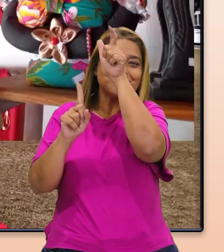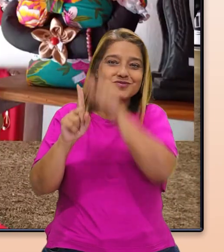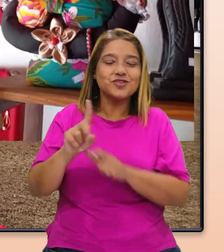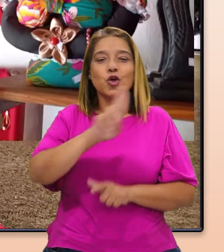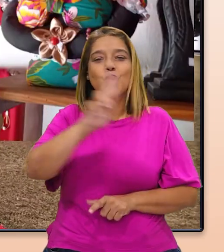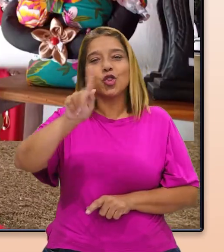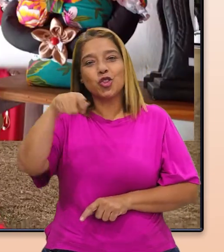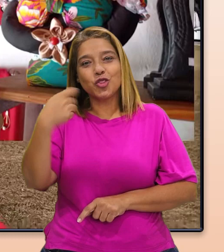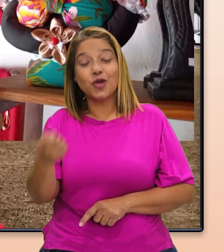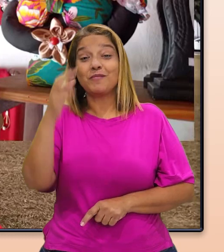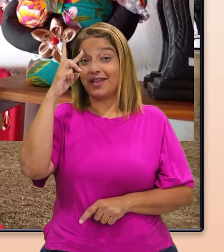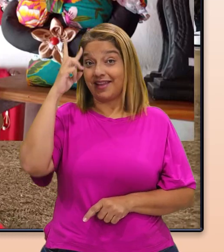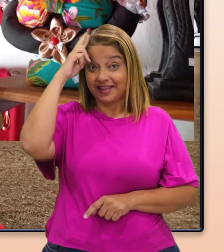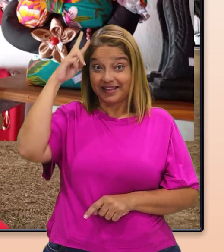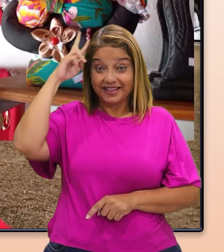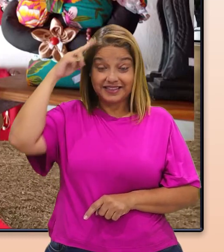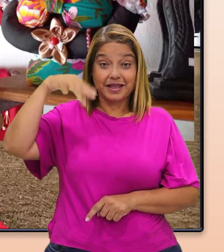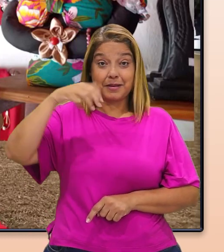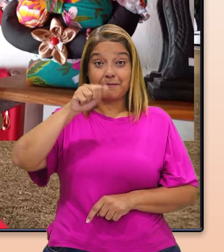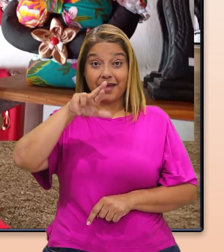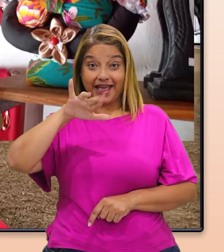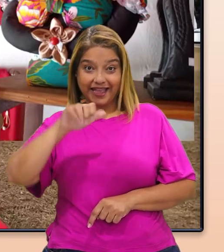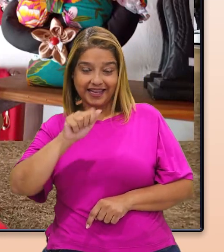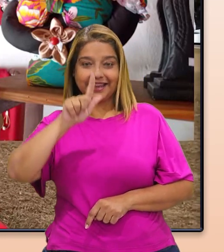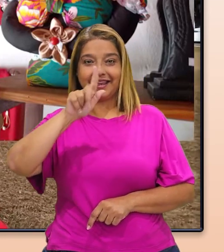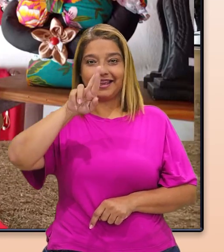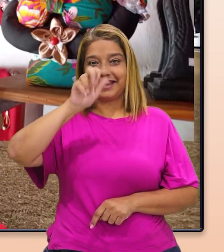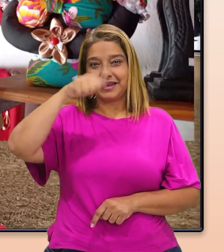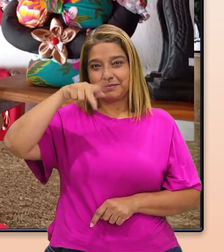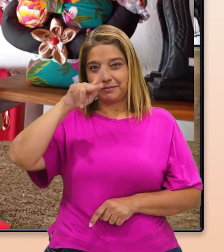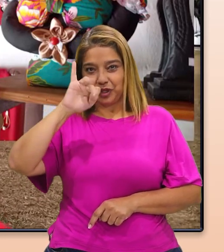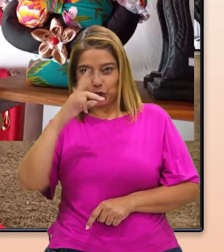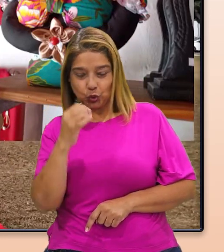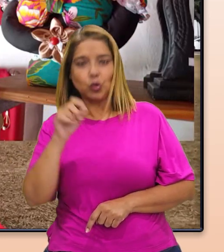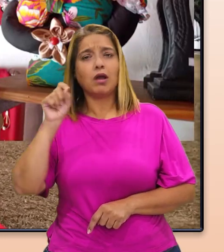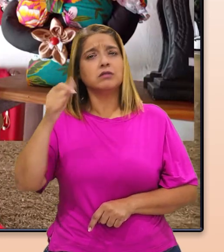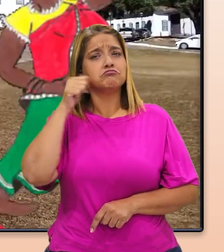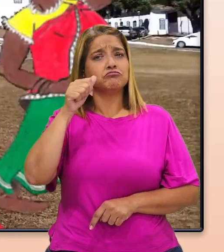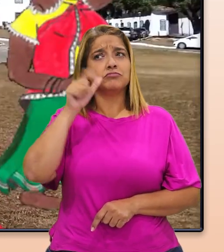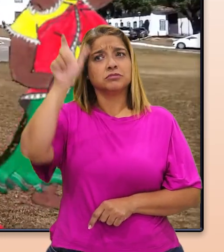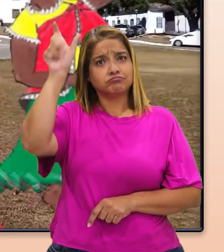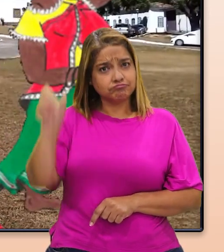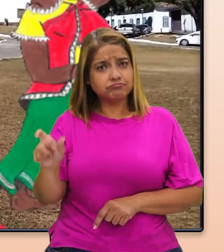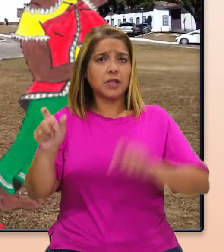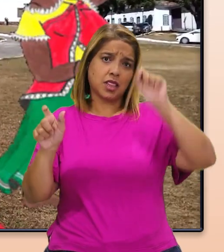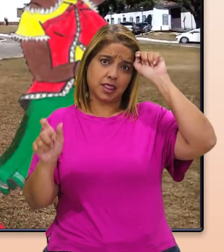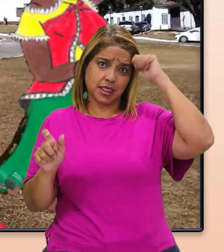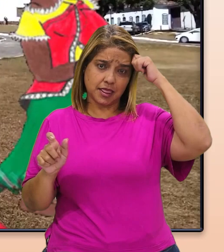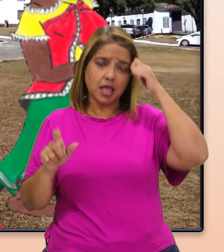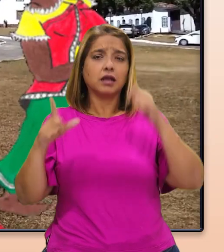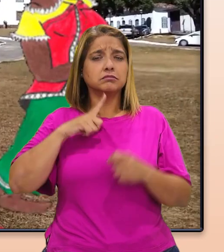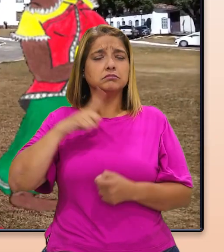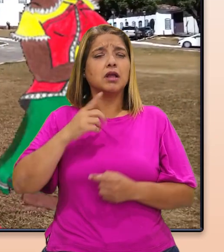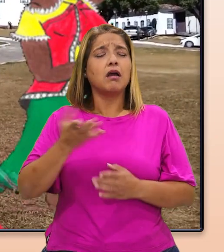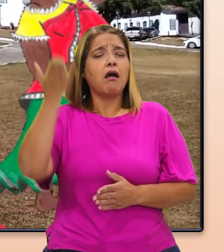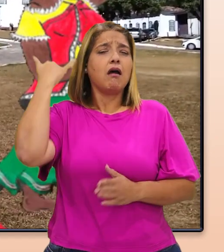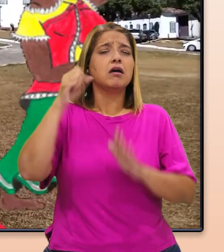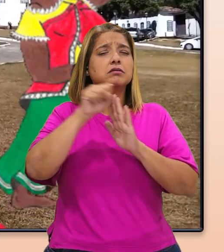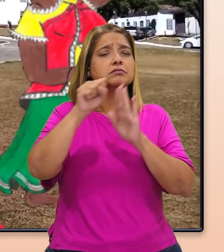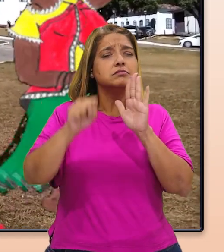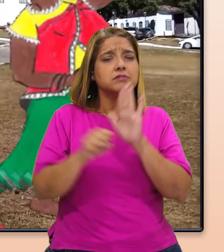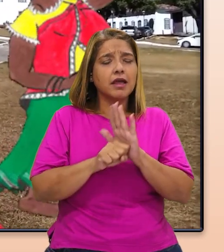um homem de Maria grampinho é uma figura feminina uma mulher negra que andou aqui no século passado